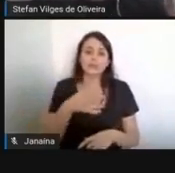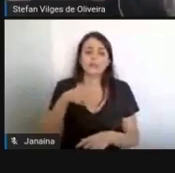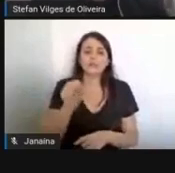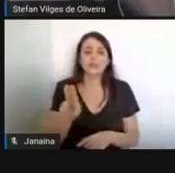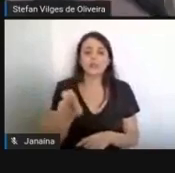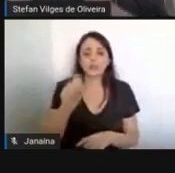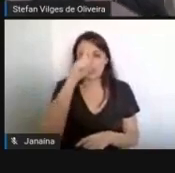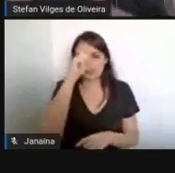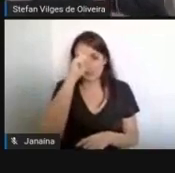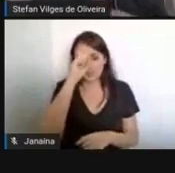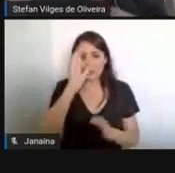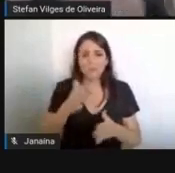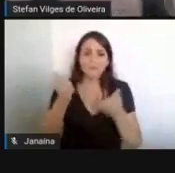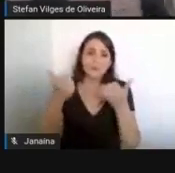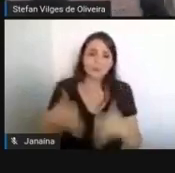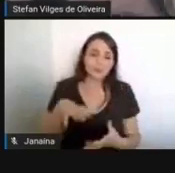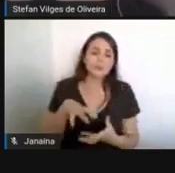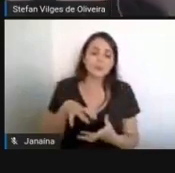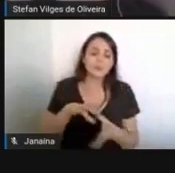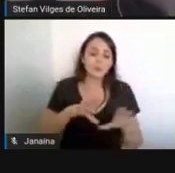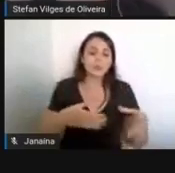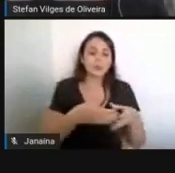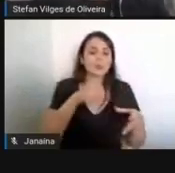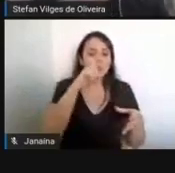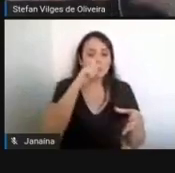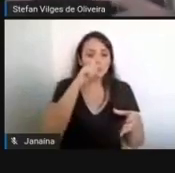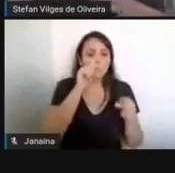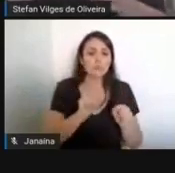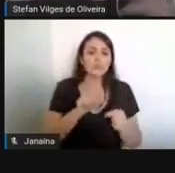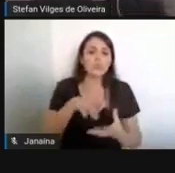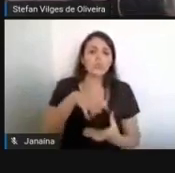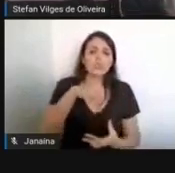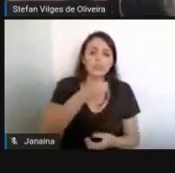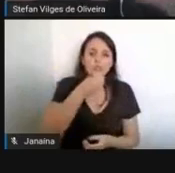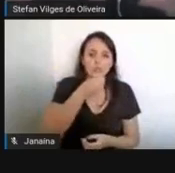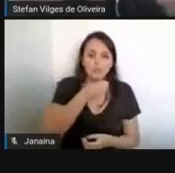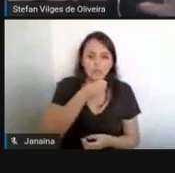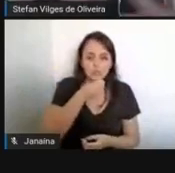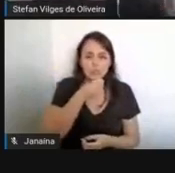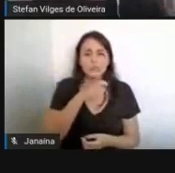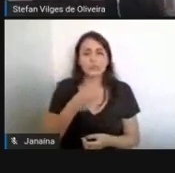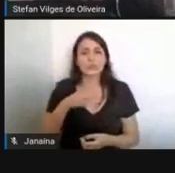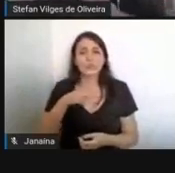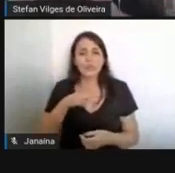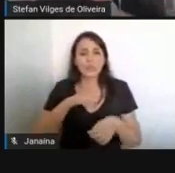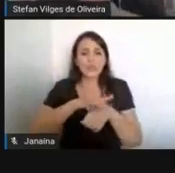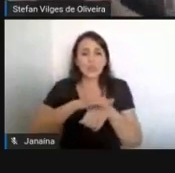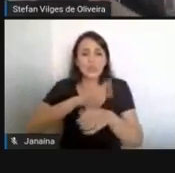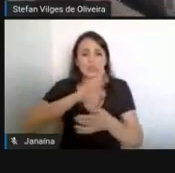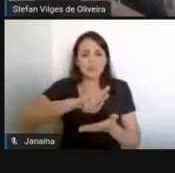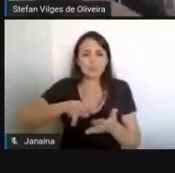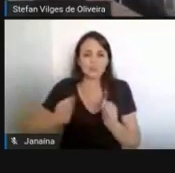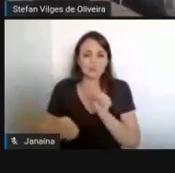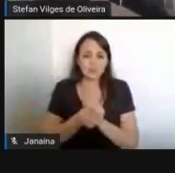grupos de risco são idosos, pessoas com comorbidades ou com alguma fragilidade imunológica. No entanto, a